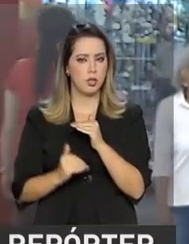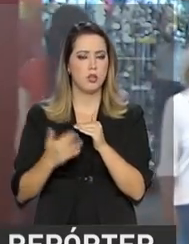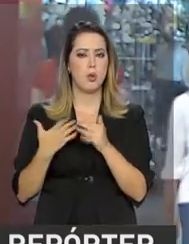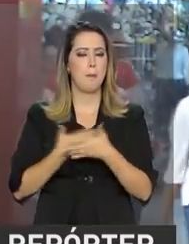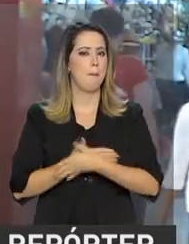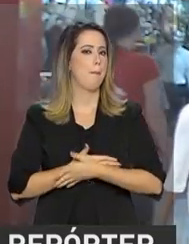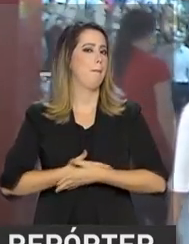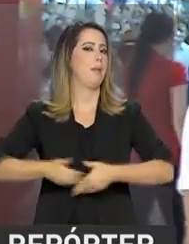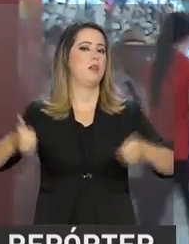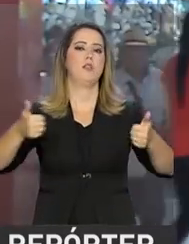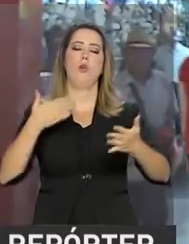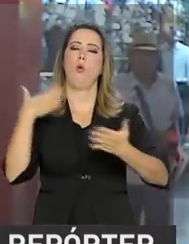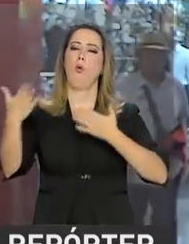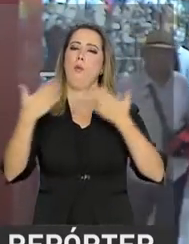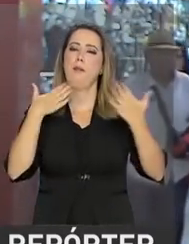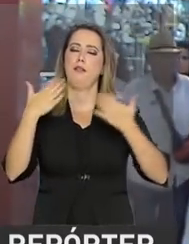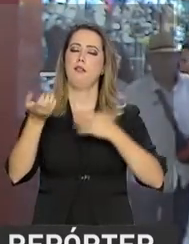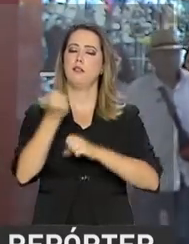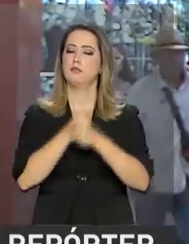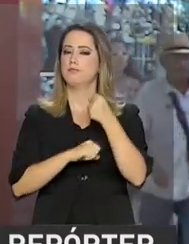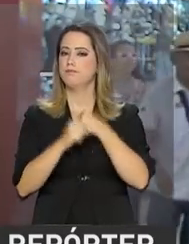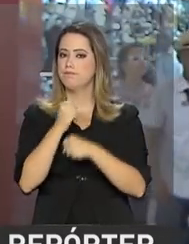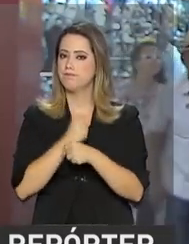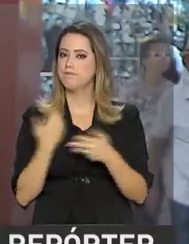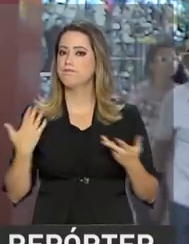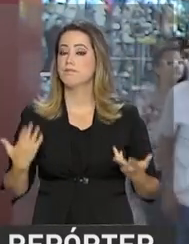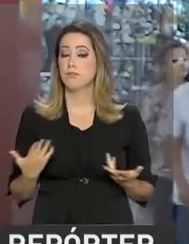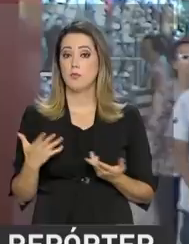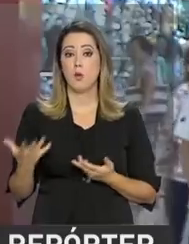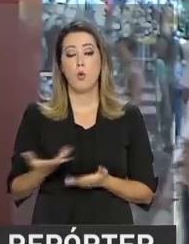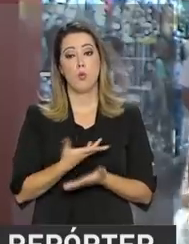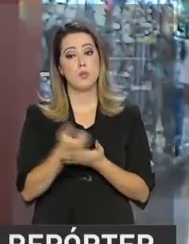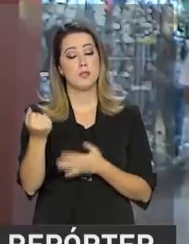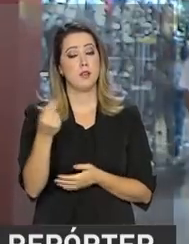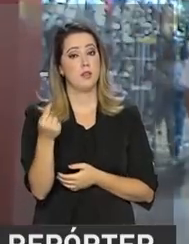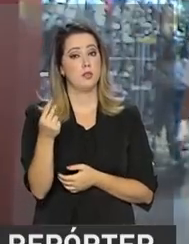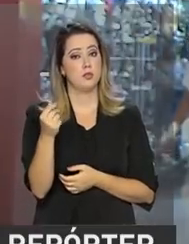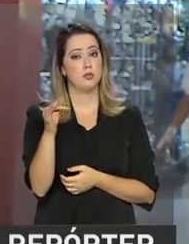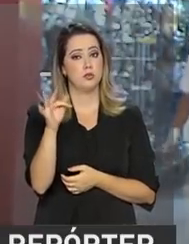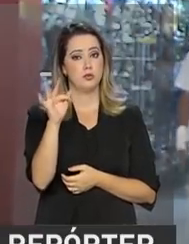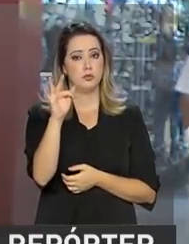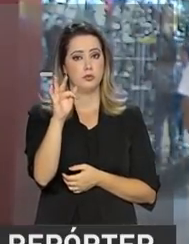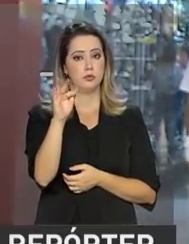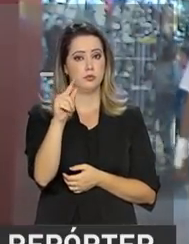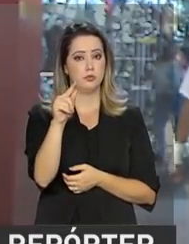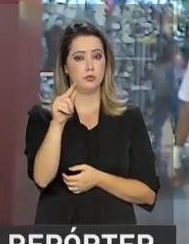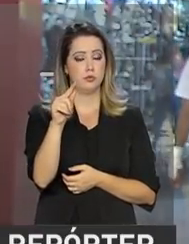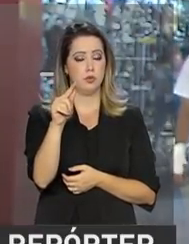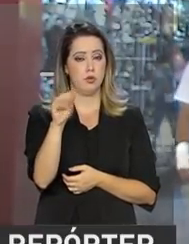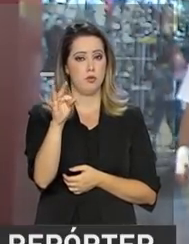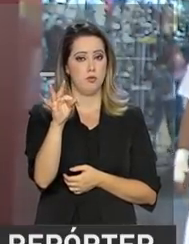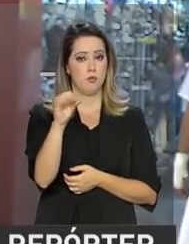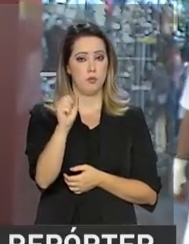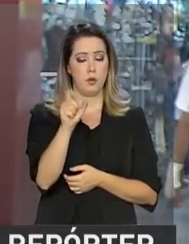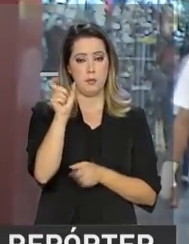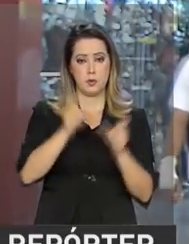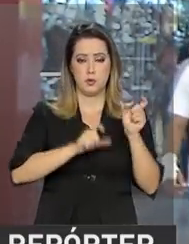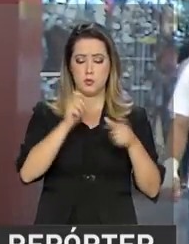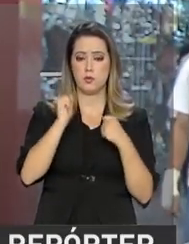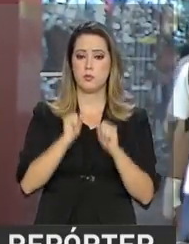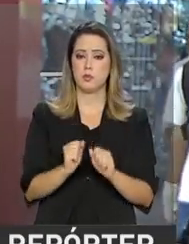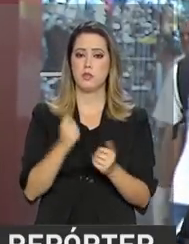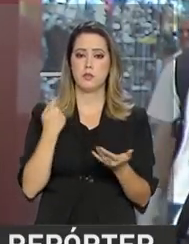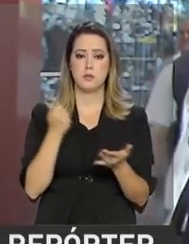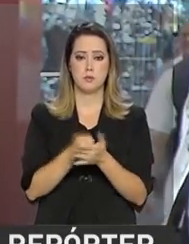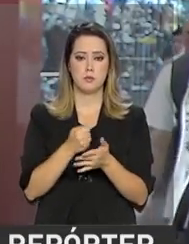melhores que quando comparado a dezembro do ano passado o site do fgts que fizeram com que as famílias dos trabalhadores conseguirem